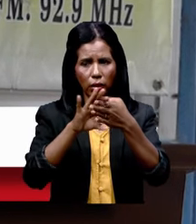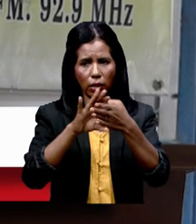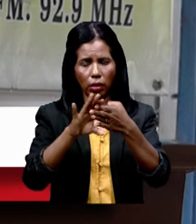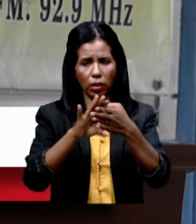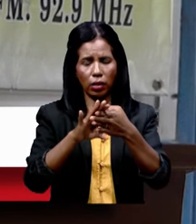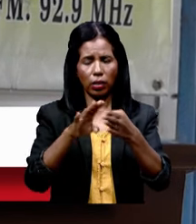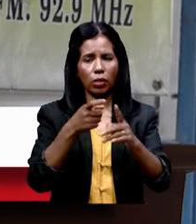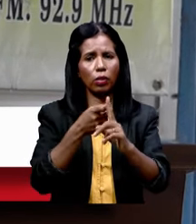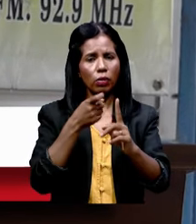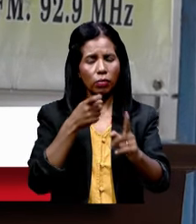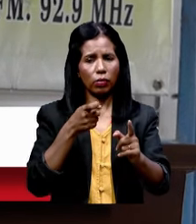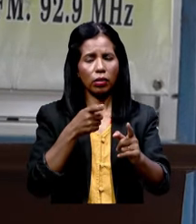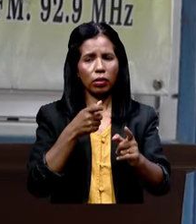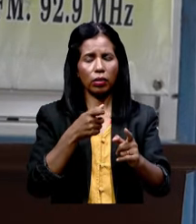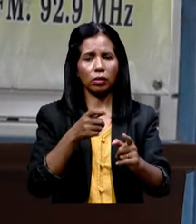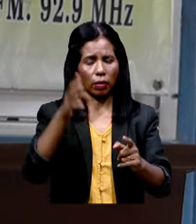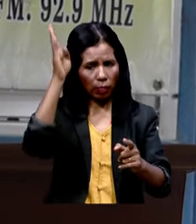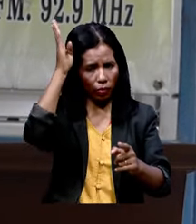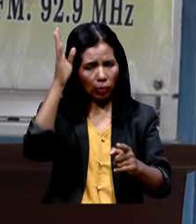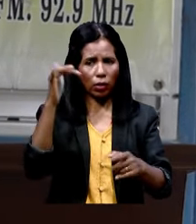episcopal Serné,